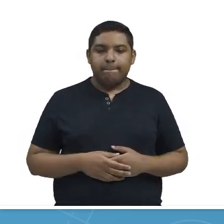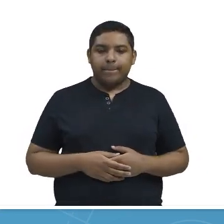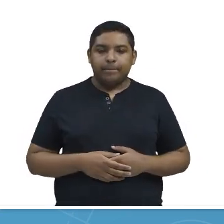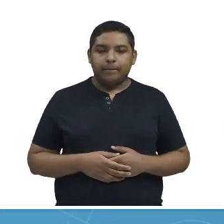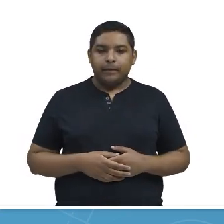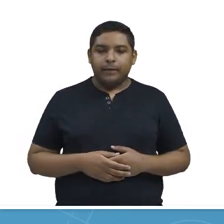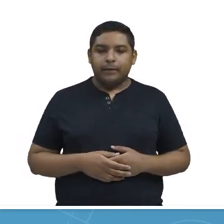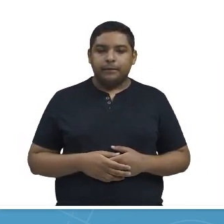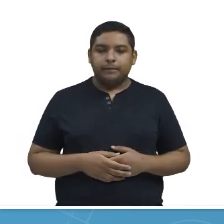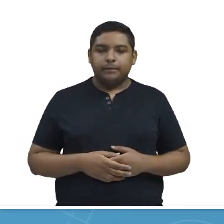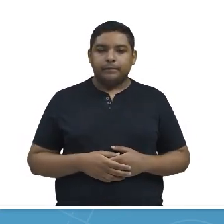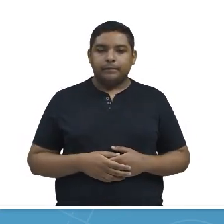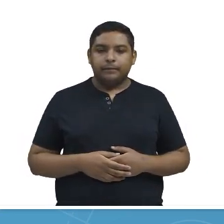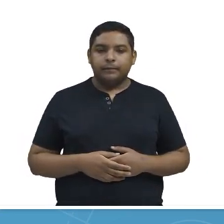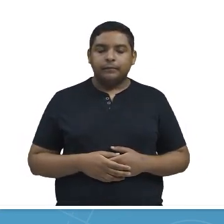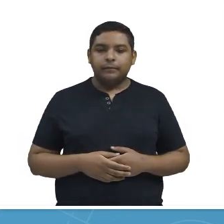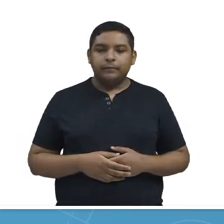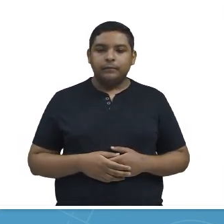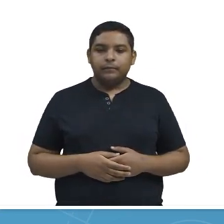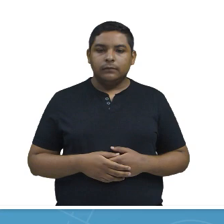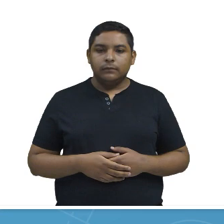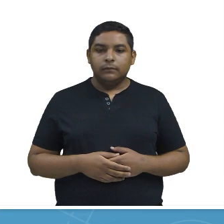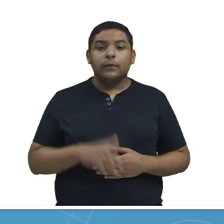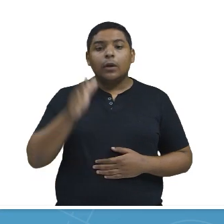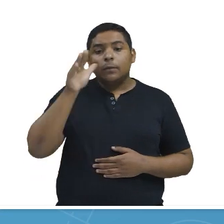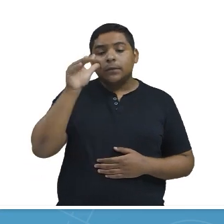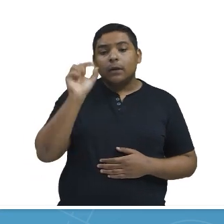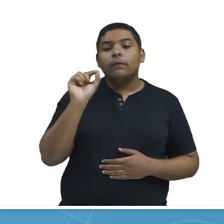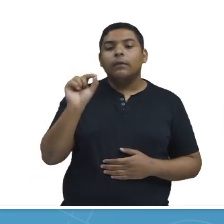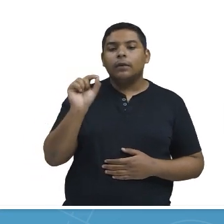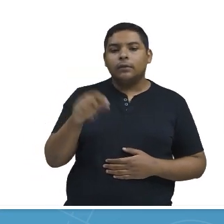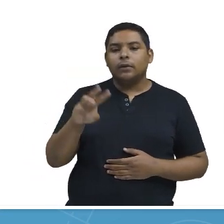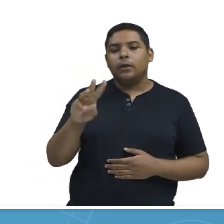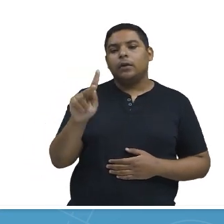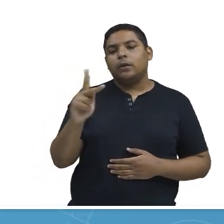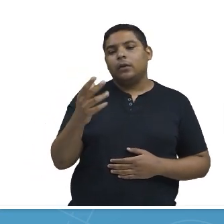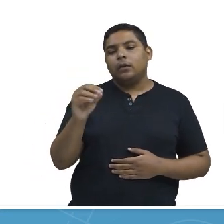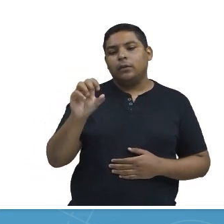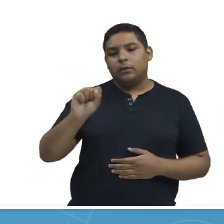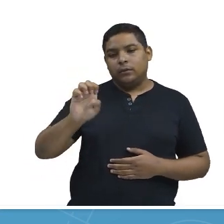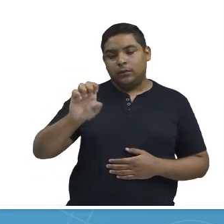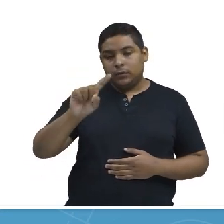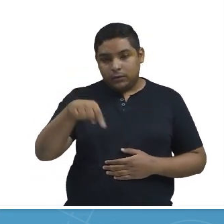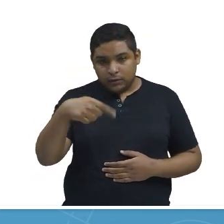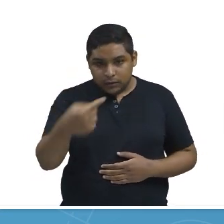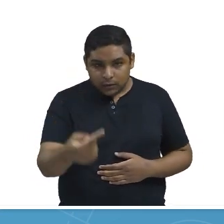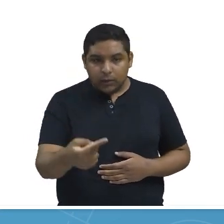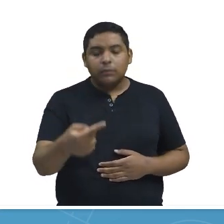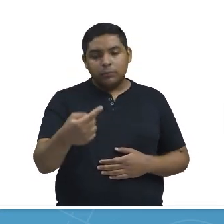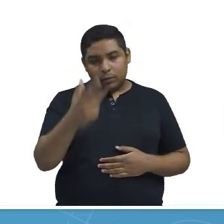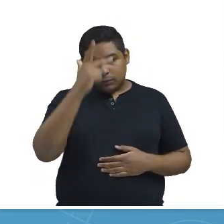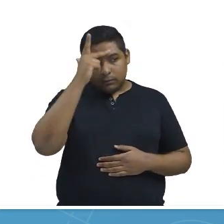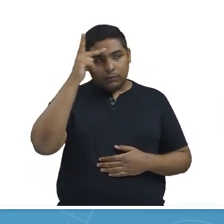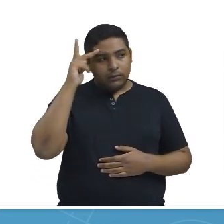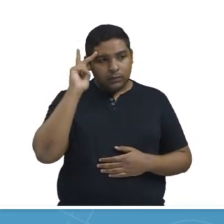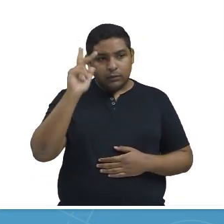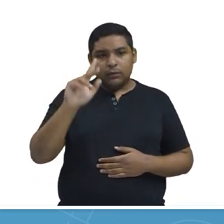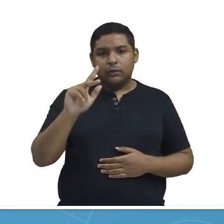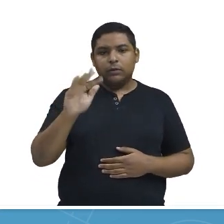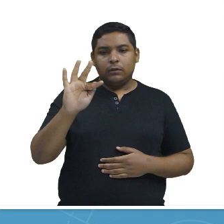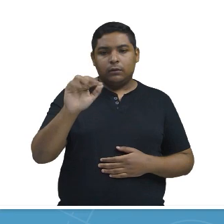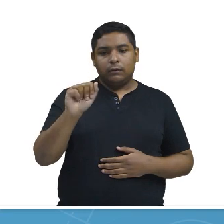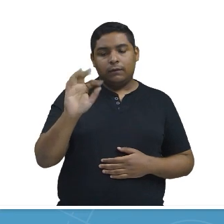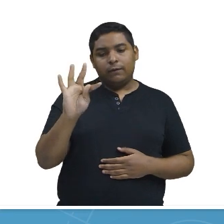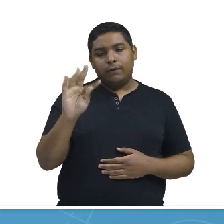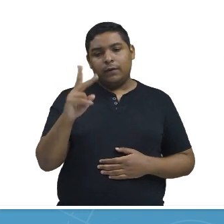mostrei a você ontem. Então, observaram aí? O whose está seguido, né? Logo depois dessa pessoa aí, que no caso é o father, é